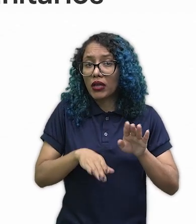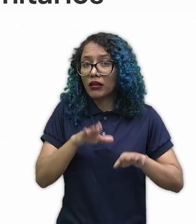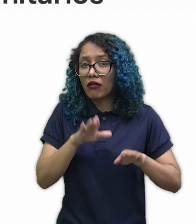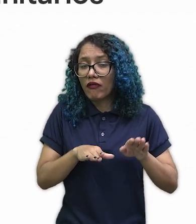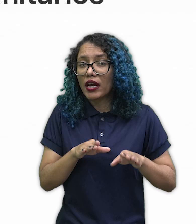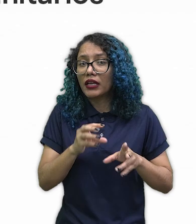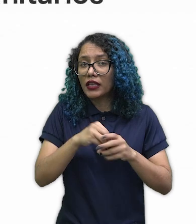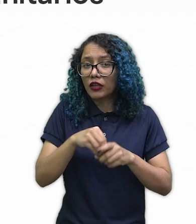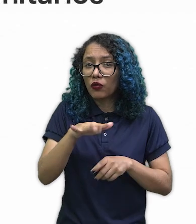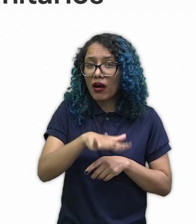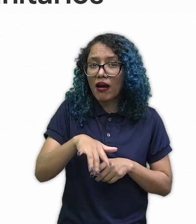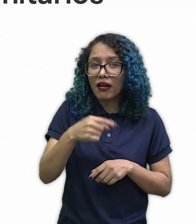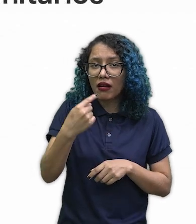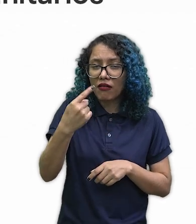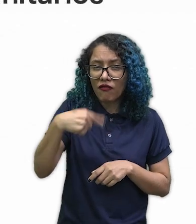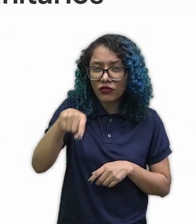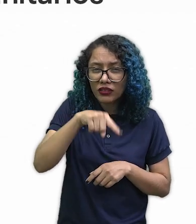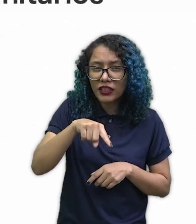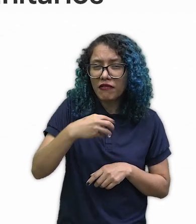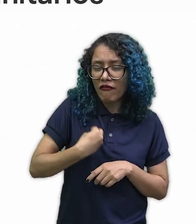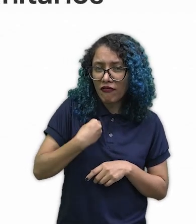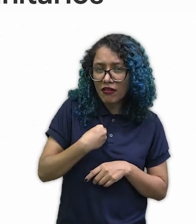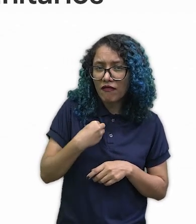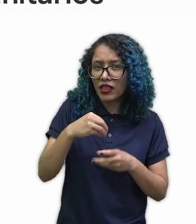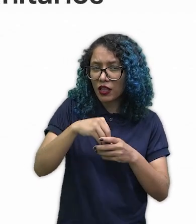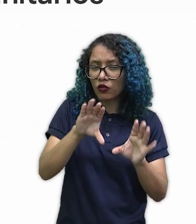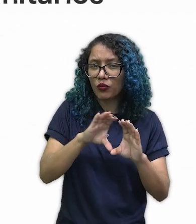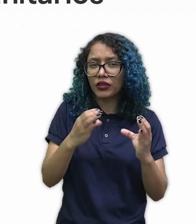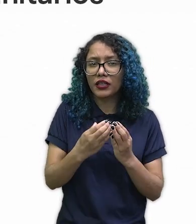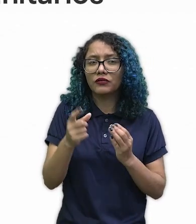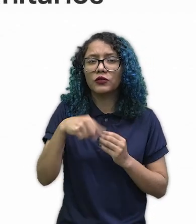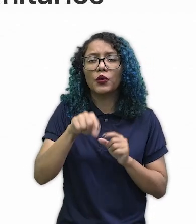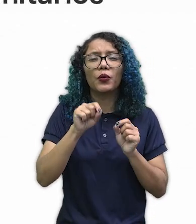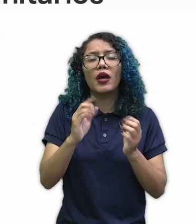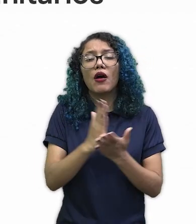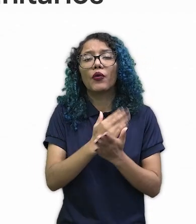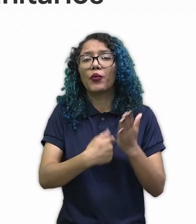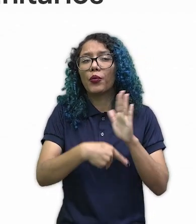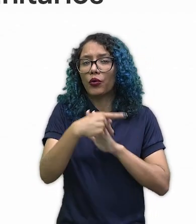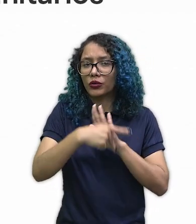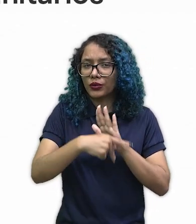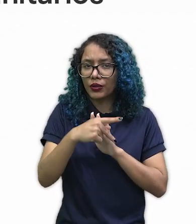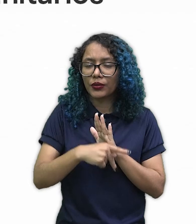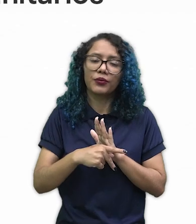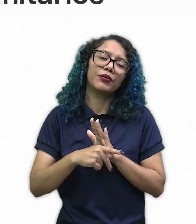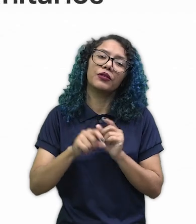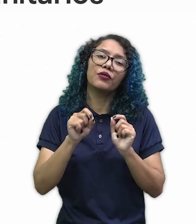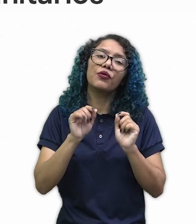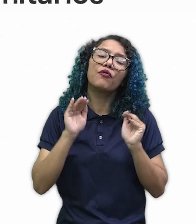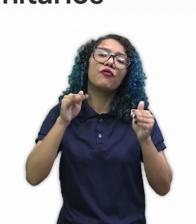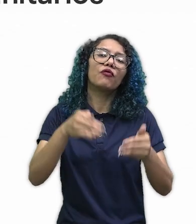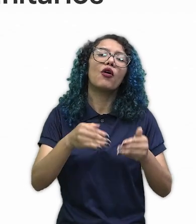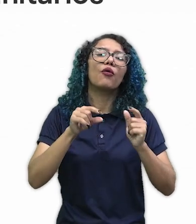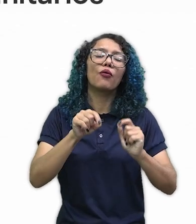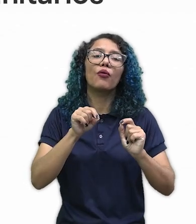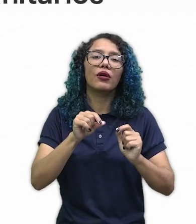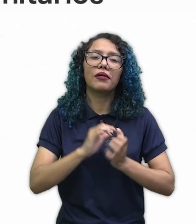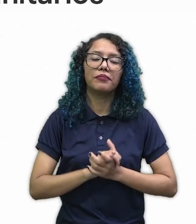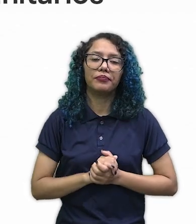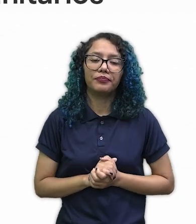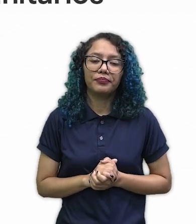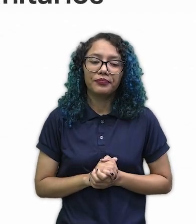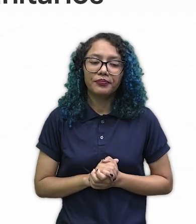próprio contexto de vocês, na comunidade, certos projetos que buscam levar